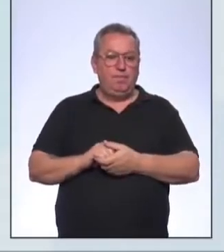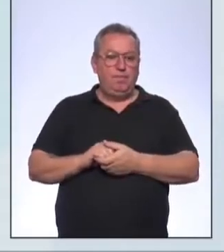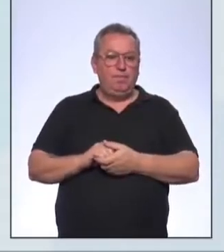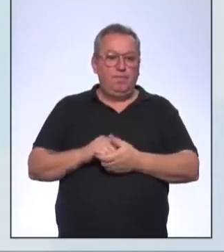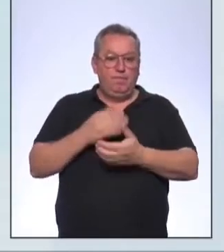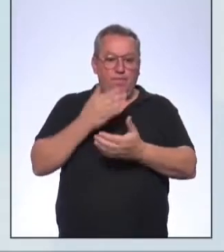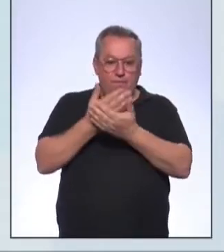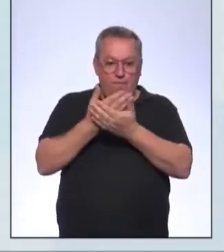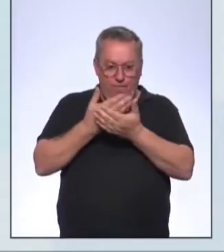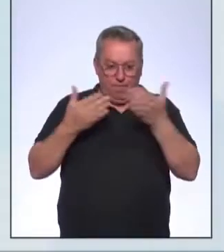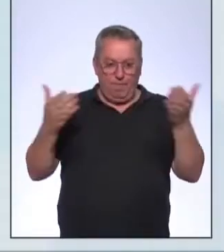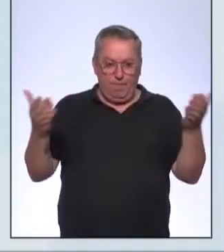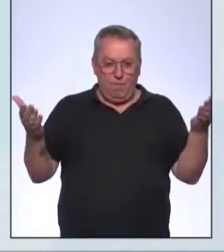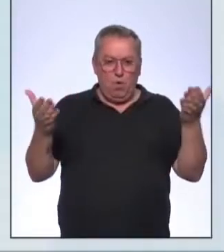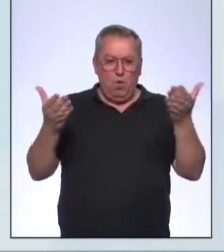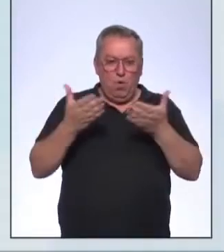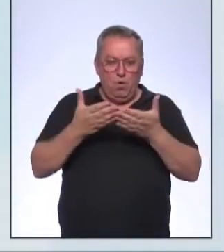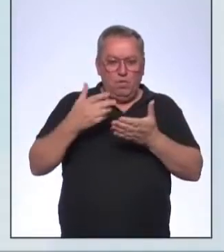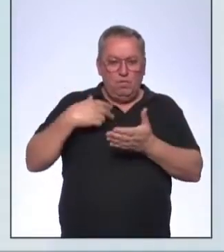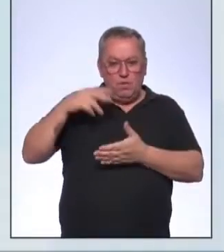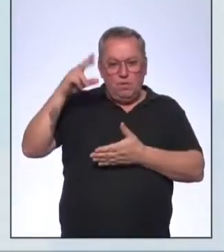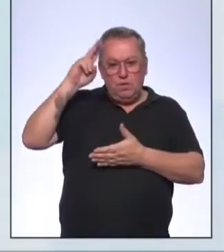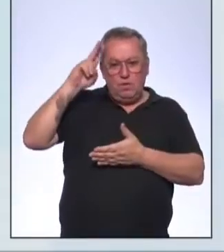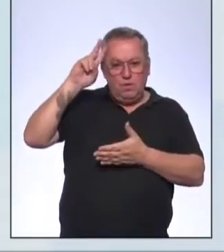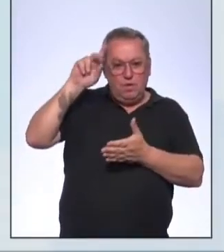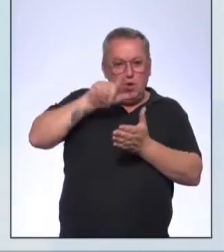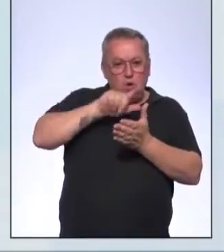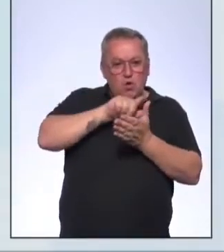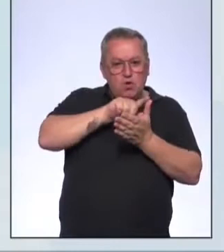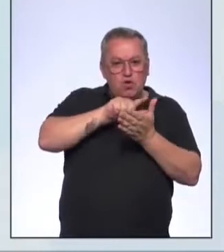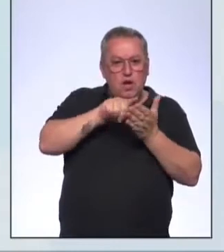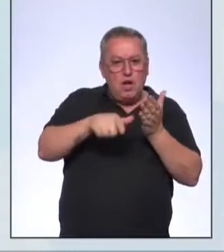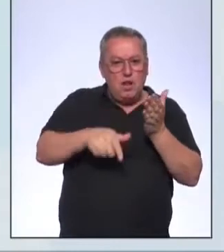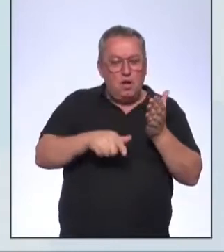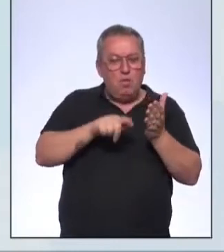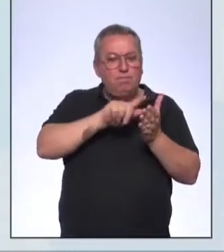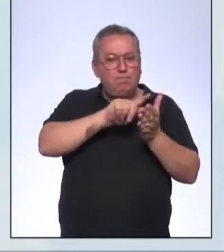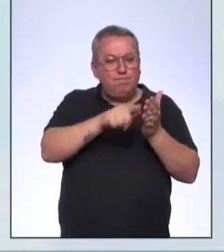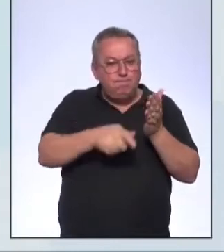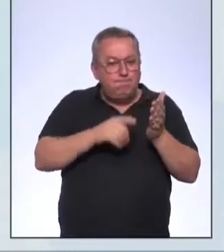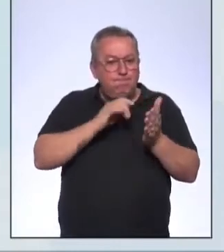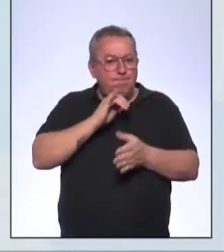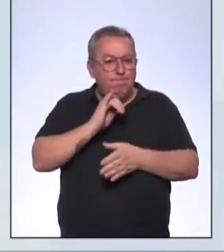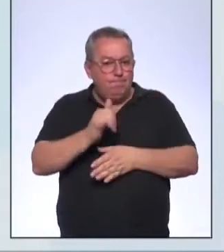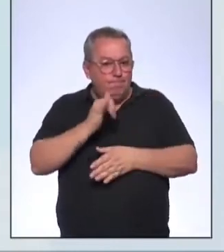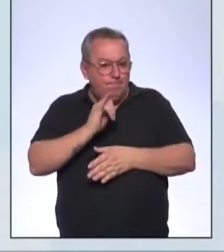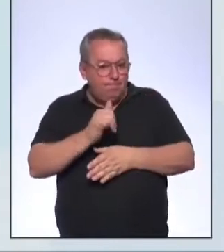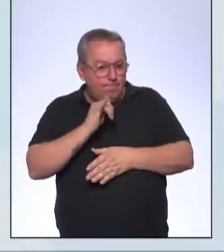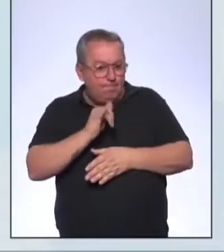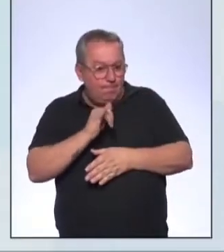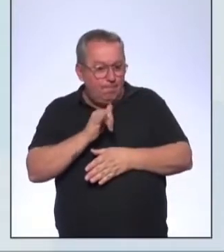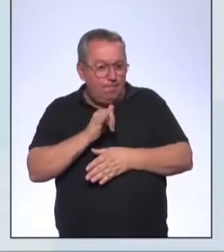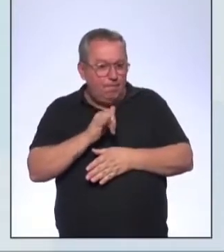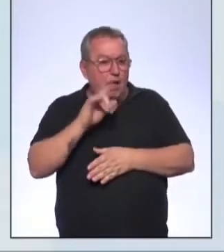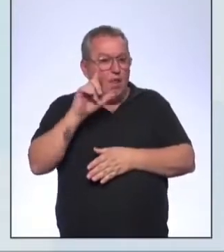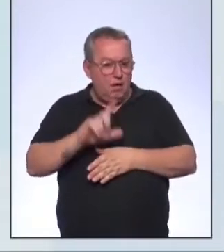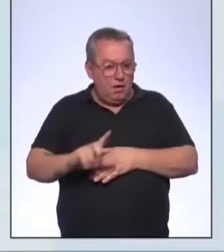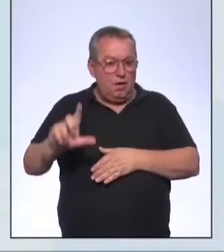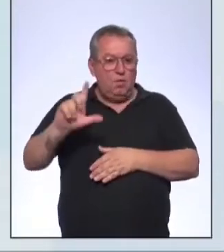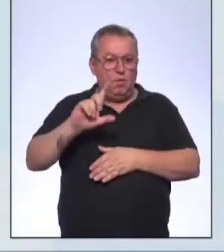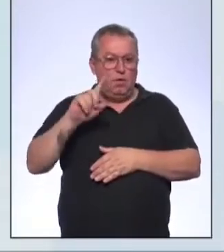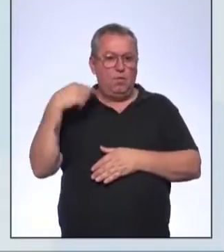e nessa nossa retomada do gênero textual conto né que é da esfera literária